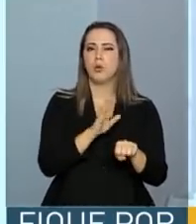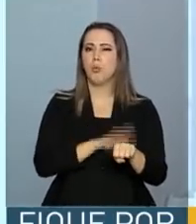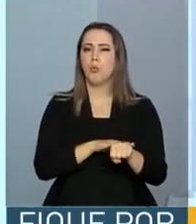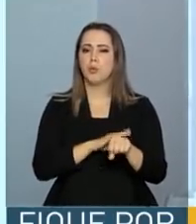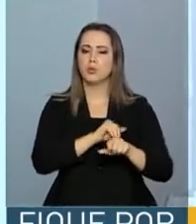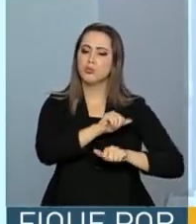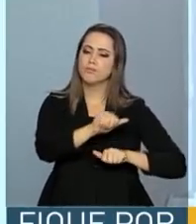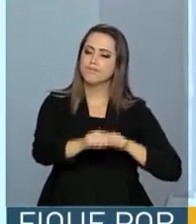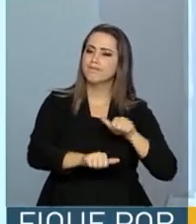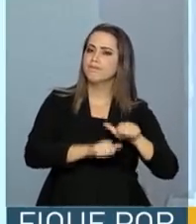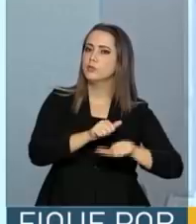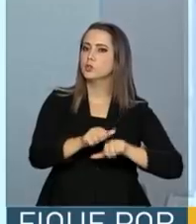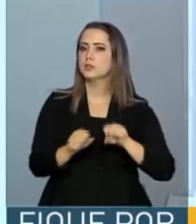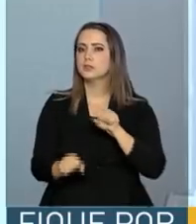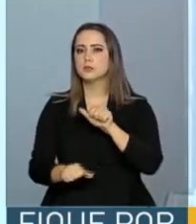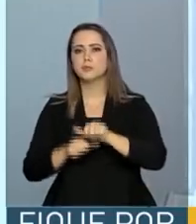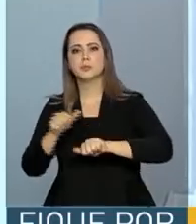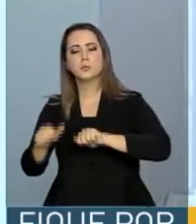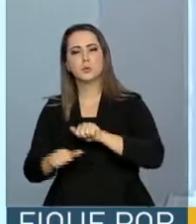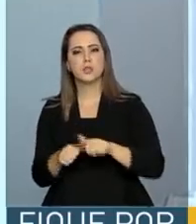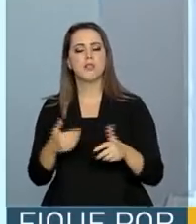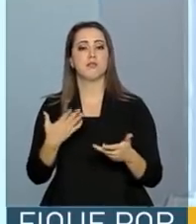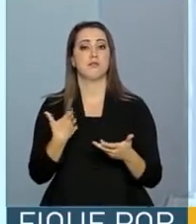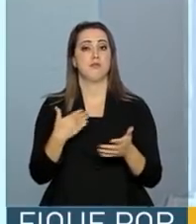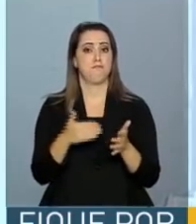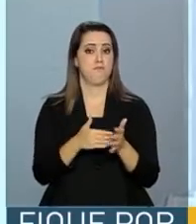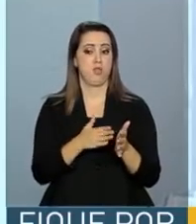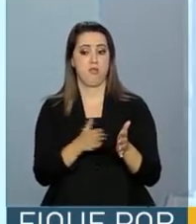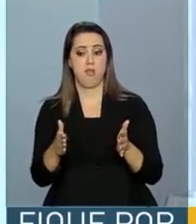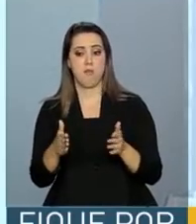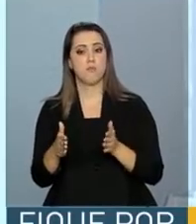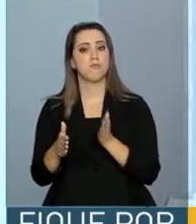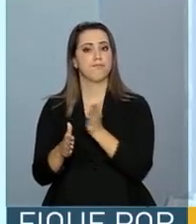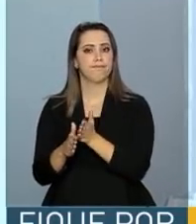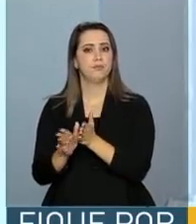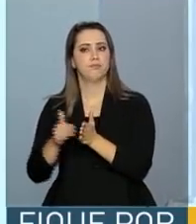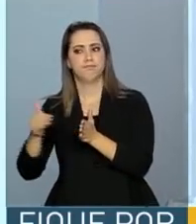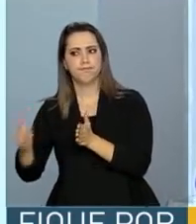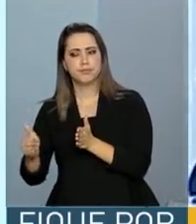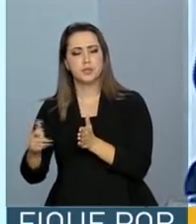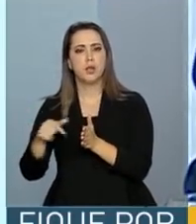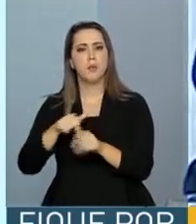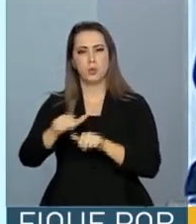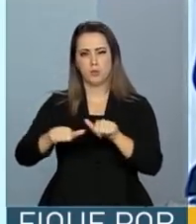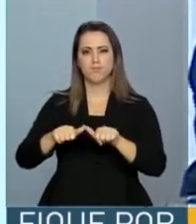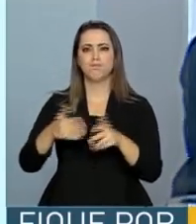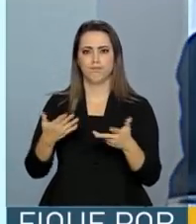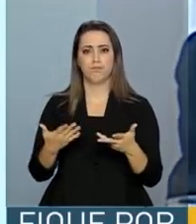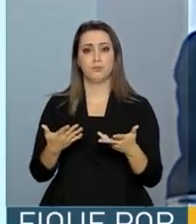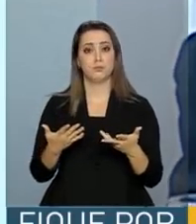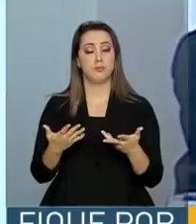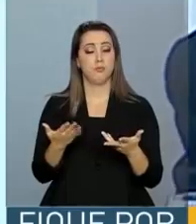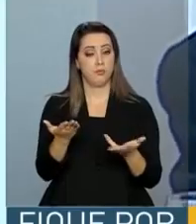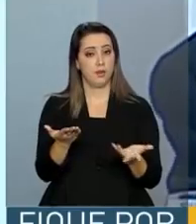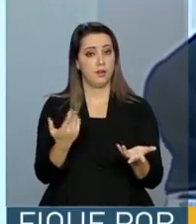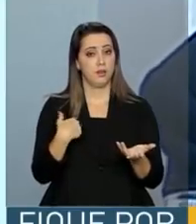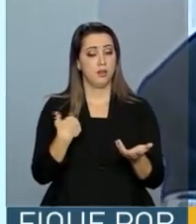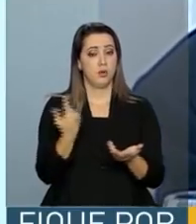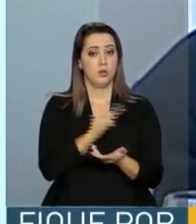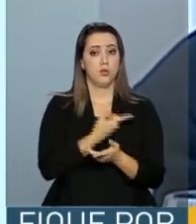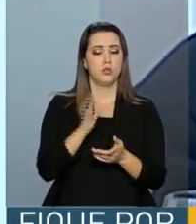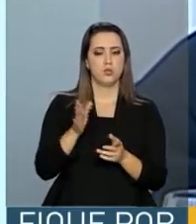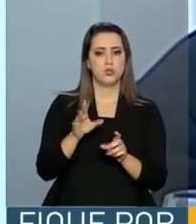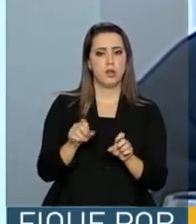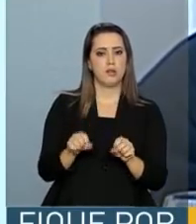64 64 a 88 88 a esse período então nós a essa altura graças a deus nós estamos